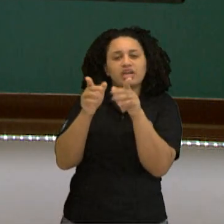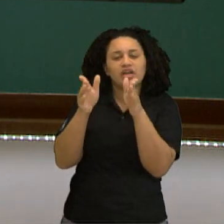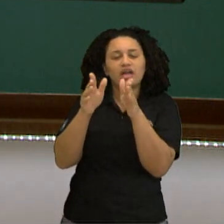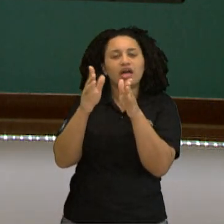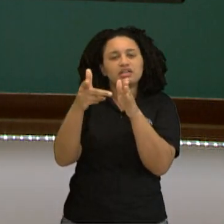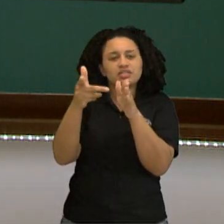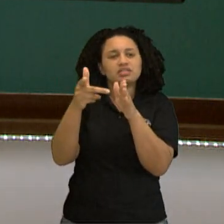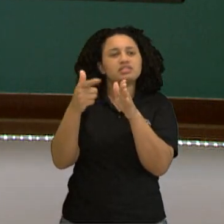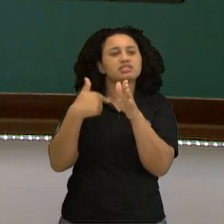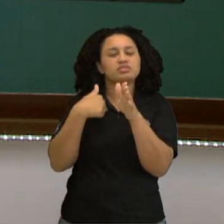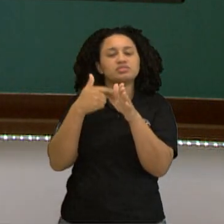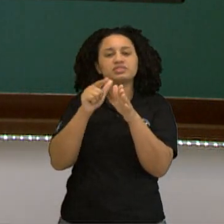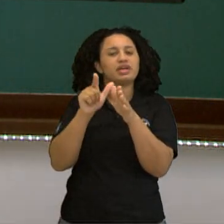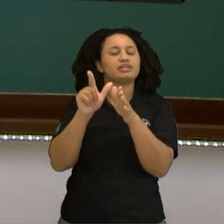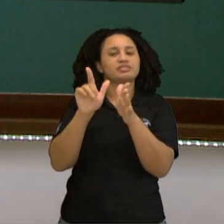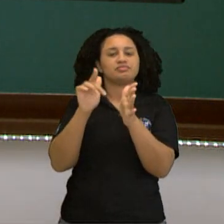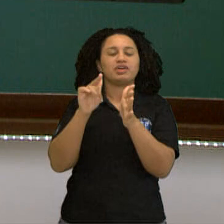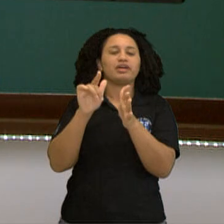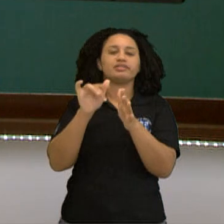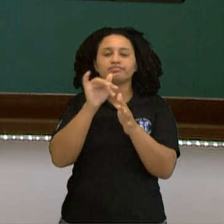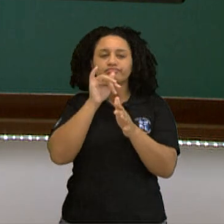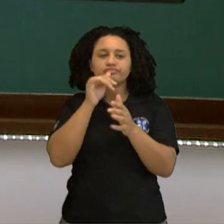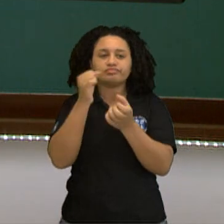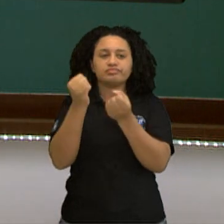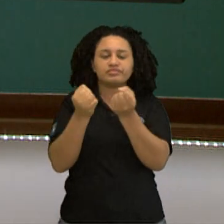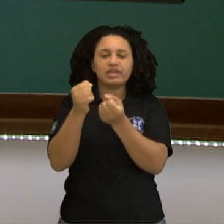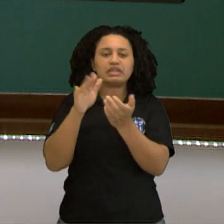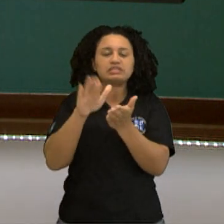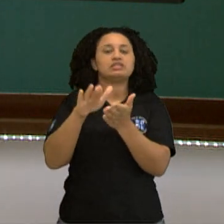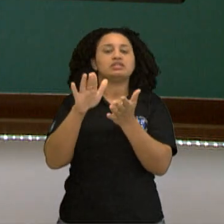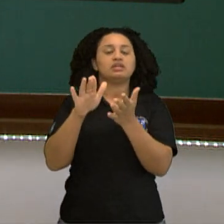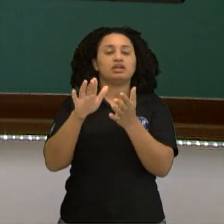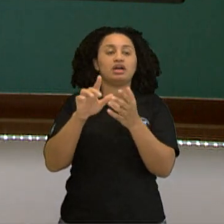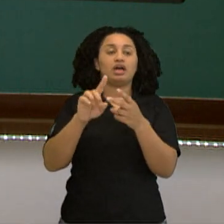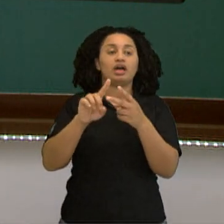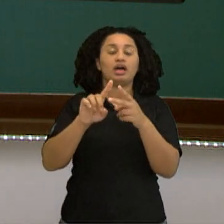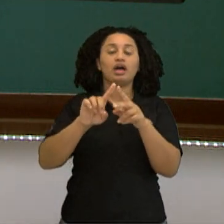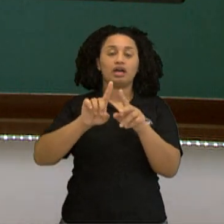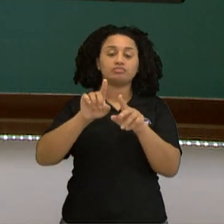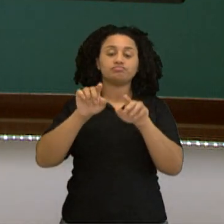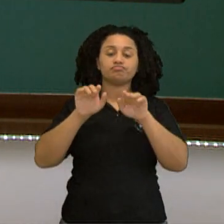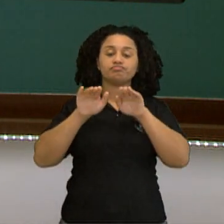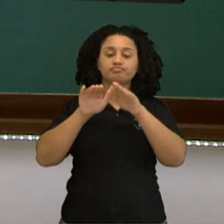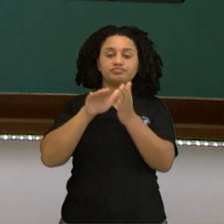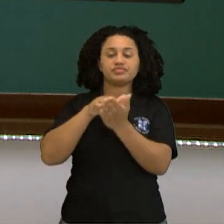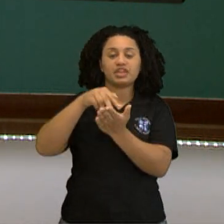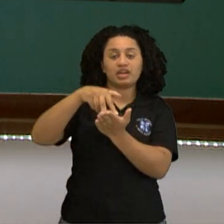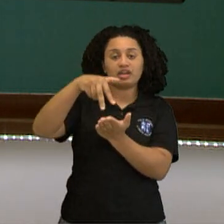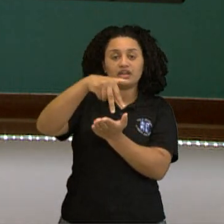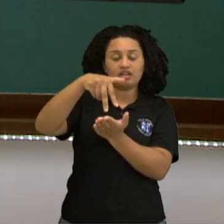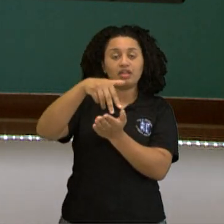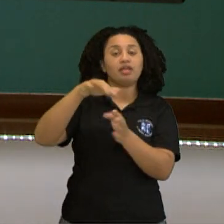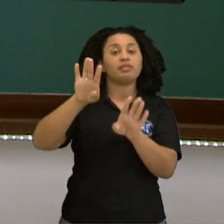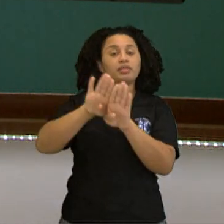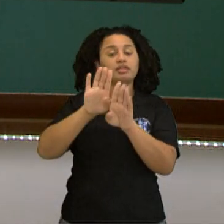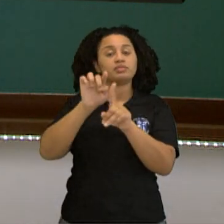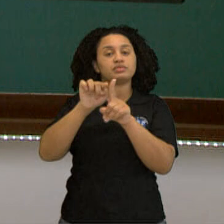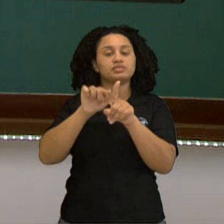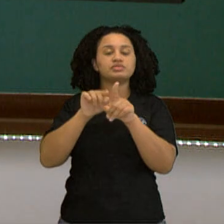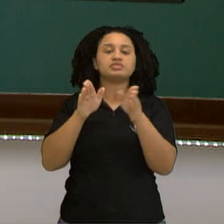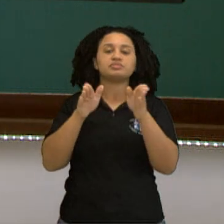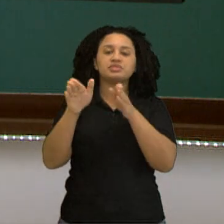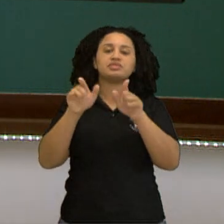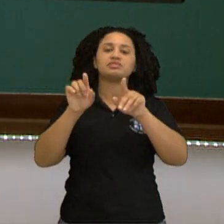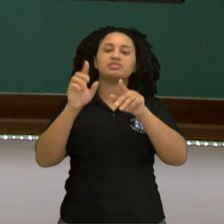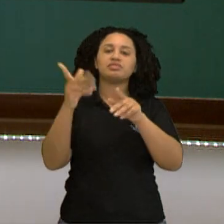você acaba, por exemplo, pisando no freio de um veículo, certo? A gravidade, ela também seria uma velocidade instantânea, num intervalo